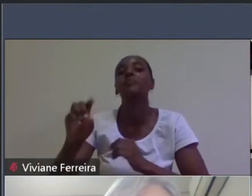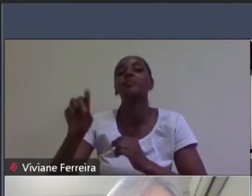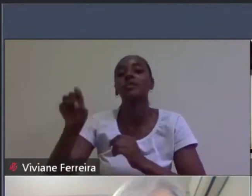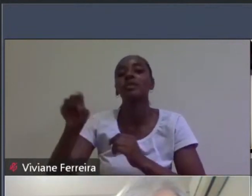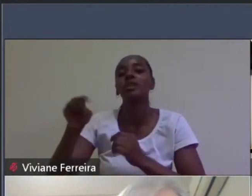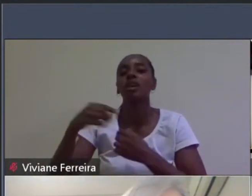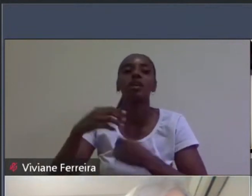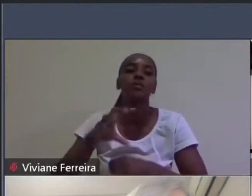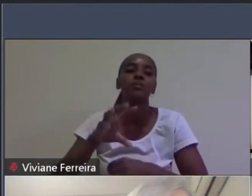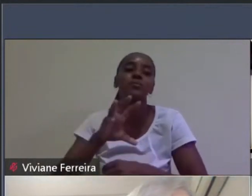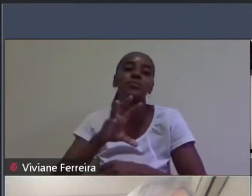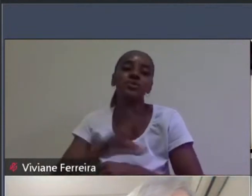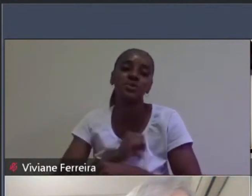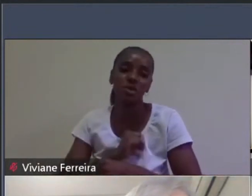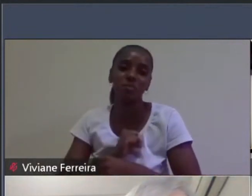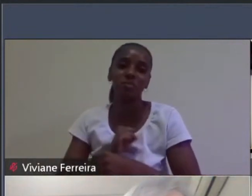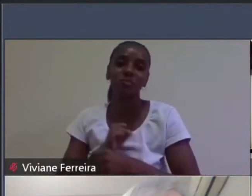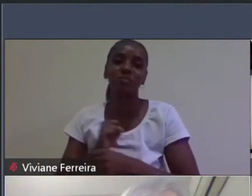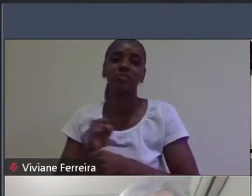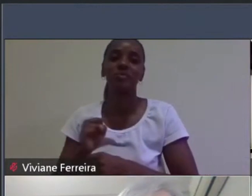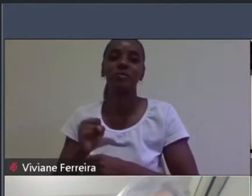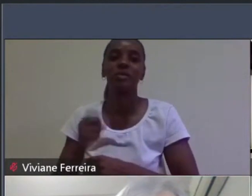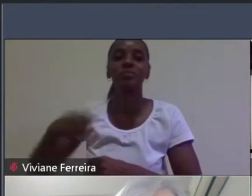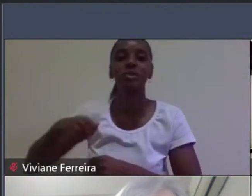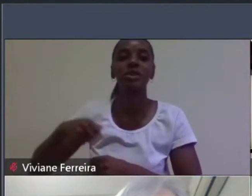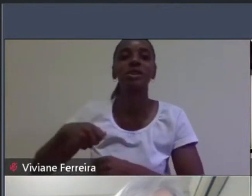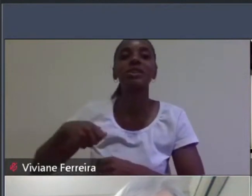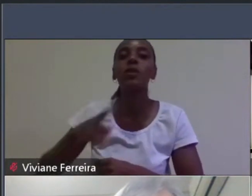amo, Claudinha. Você precisa conhecer a Deise ao vivo.